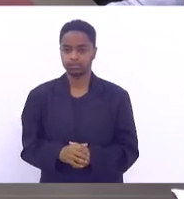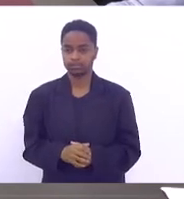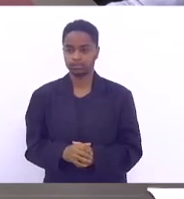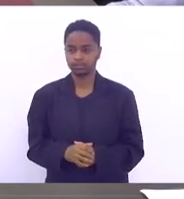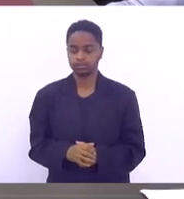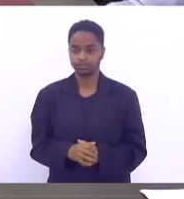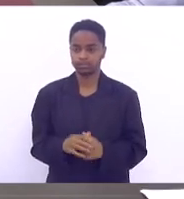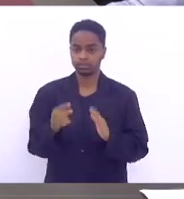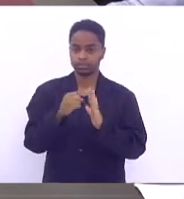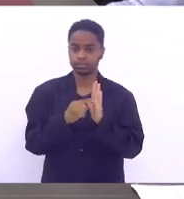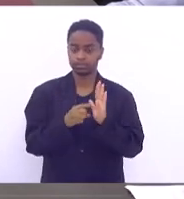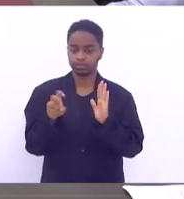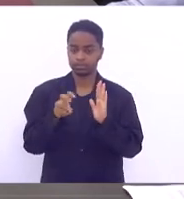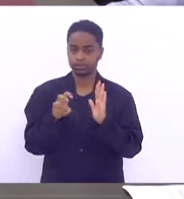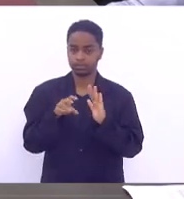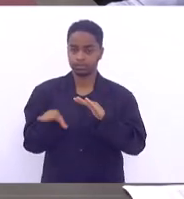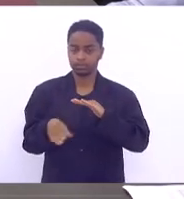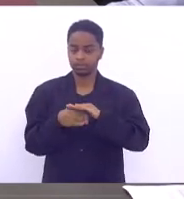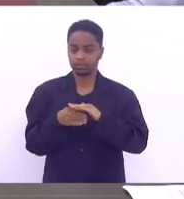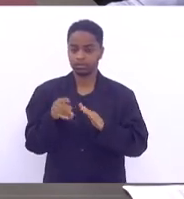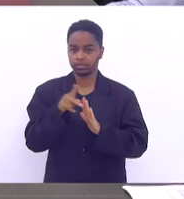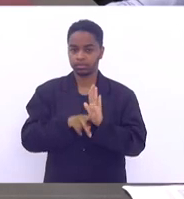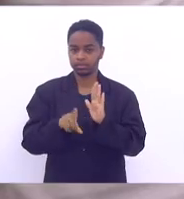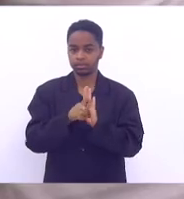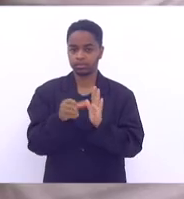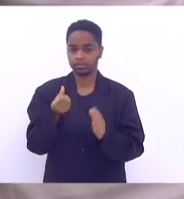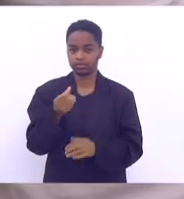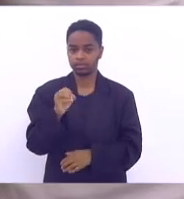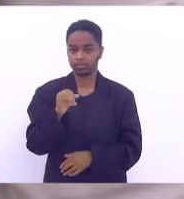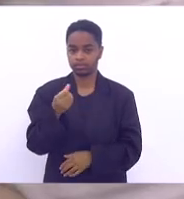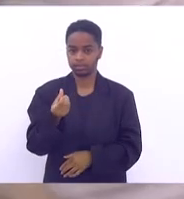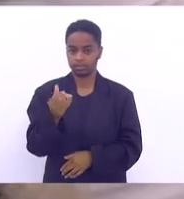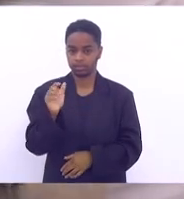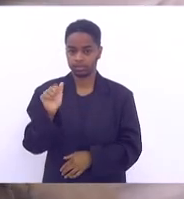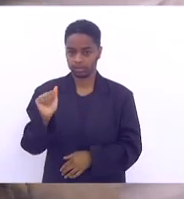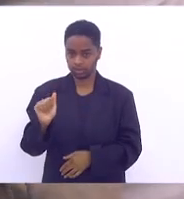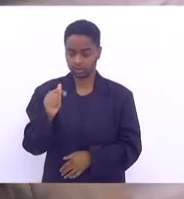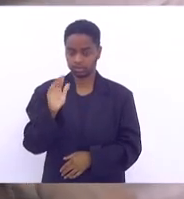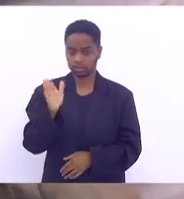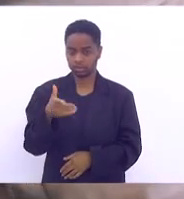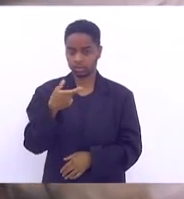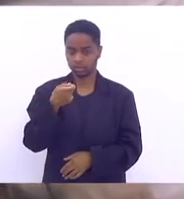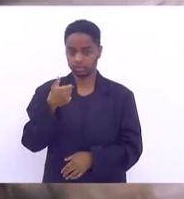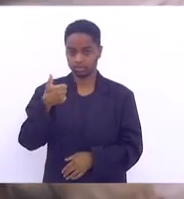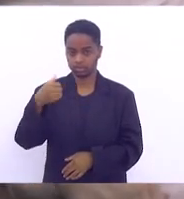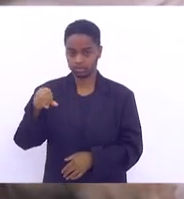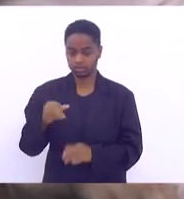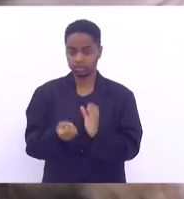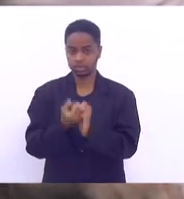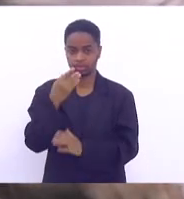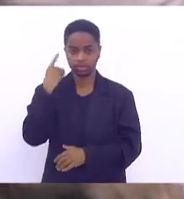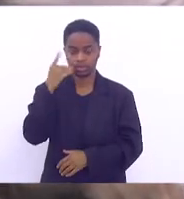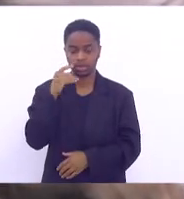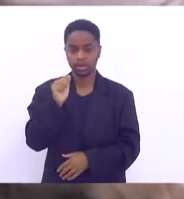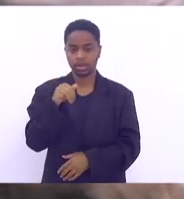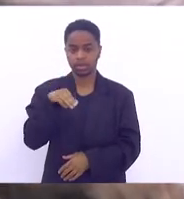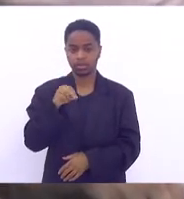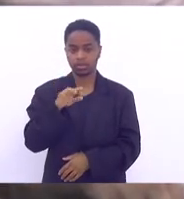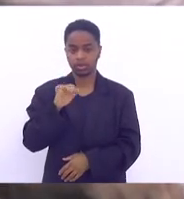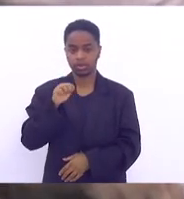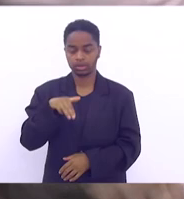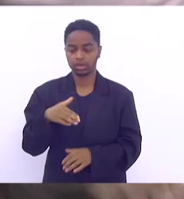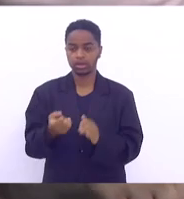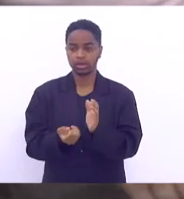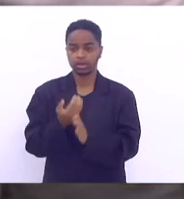Item 5 da pauta, emenda de plenário, PL 606-A, de 2019, de autoria do deputado Rodrigo Amorim, que institui a obrigatoriedade